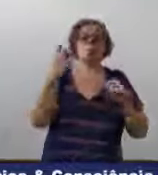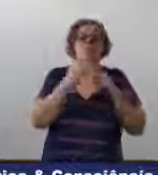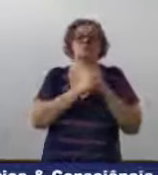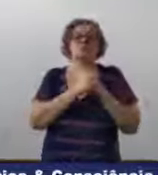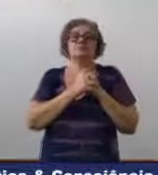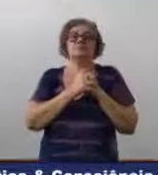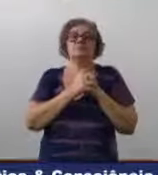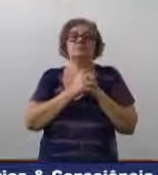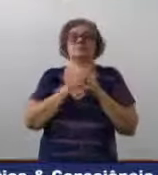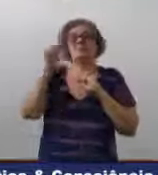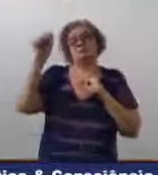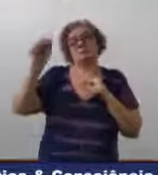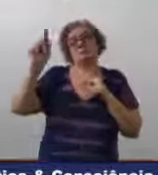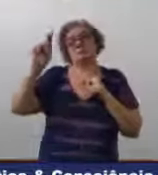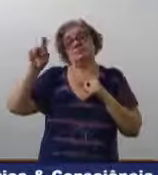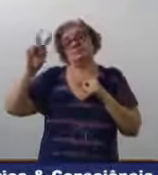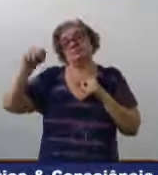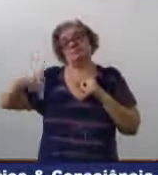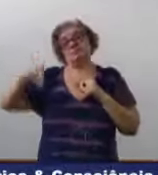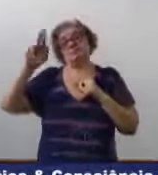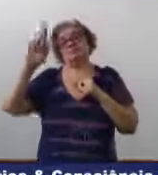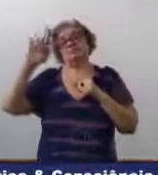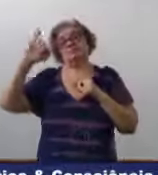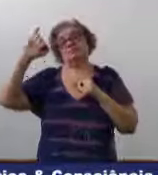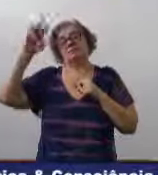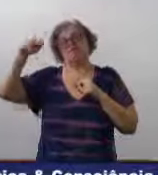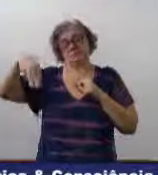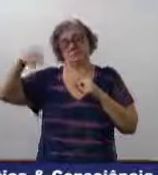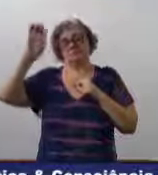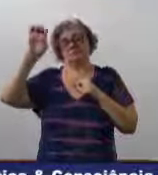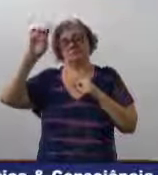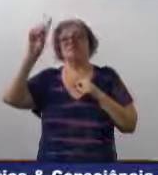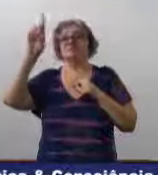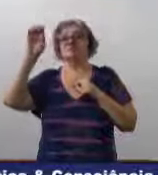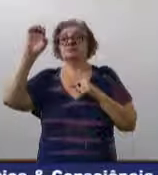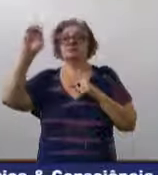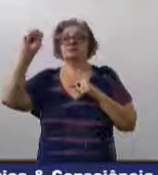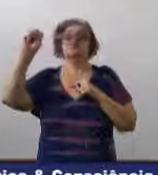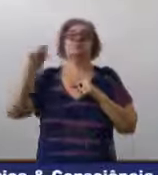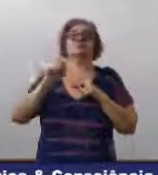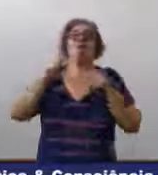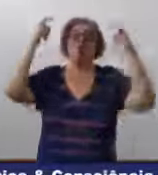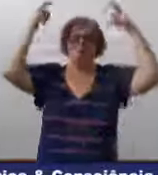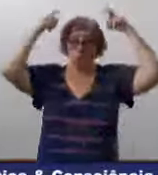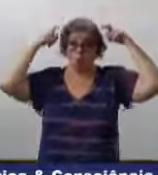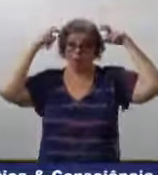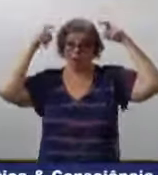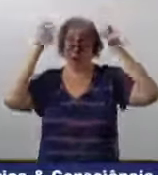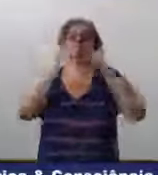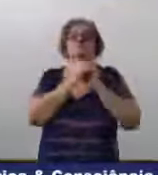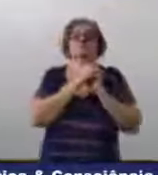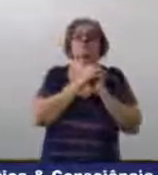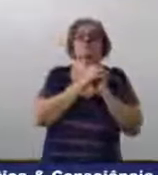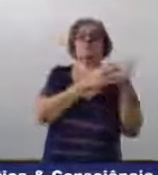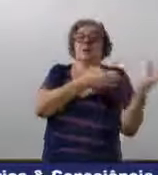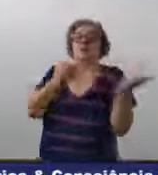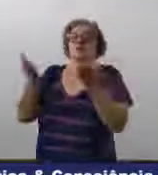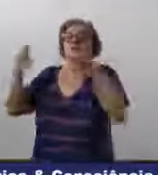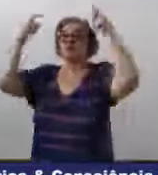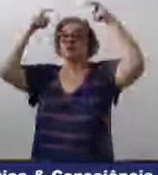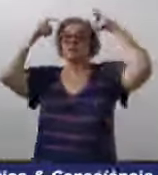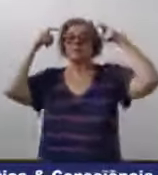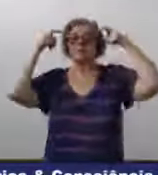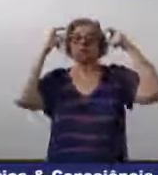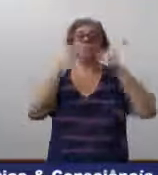Arquimedes, que estava preocupado com um sério problema. O rei de Siracusa deu-lhe uma